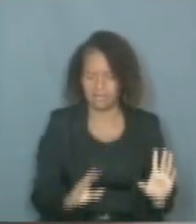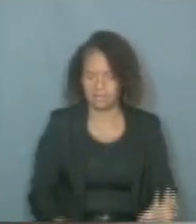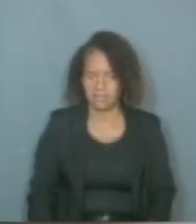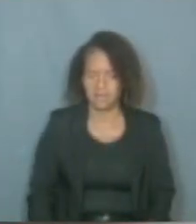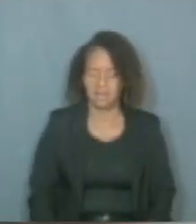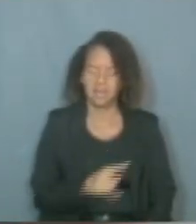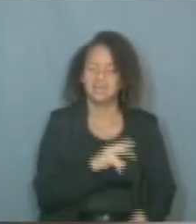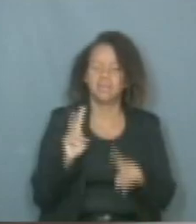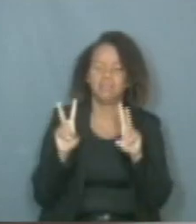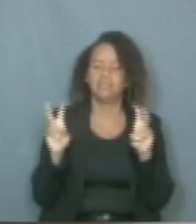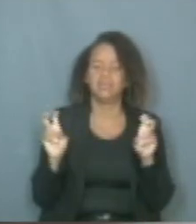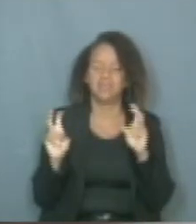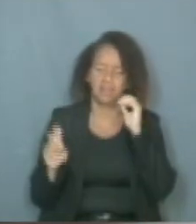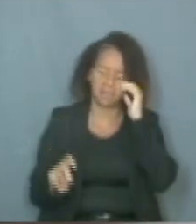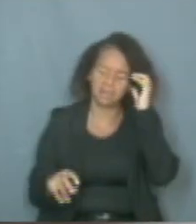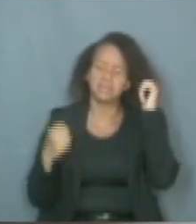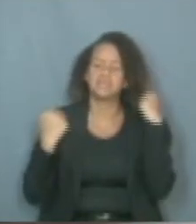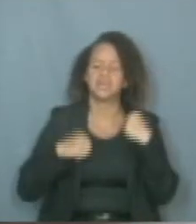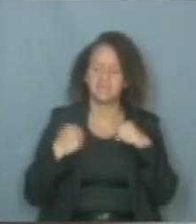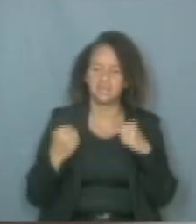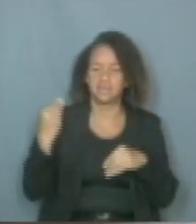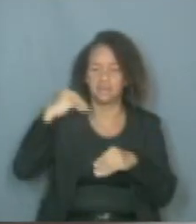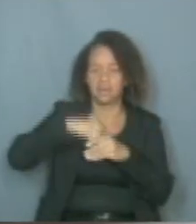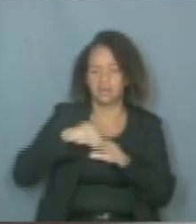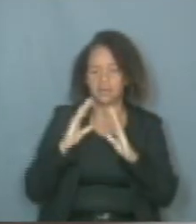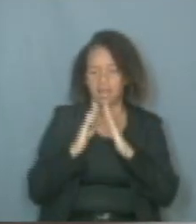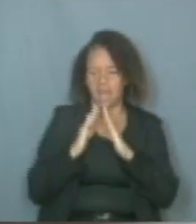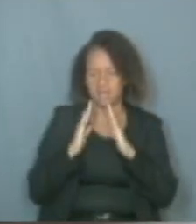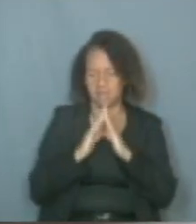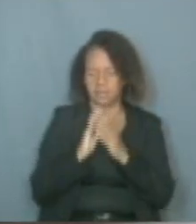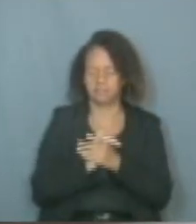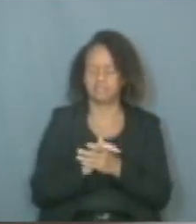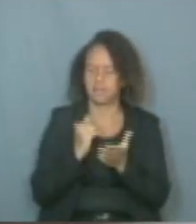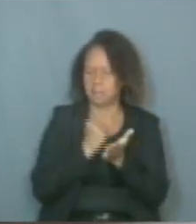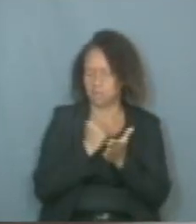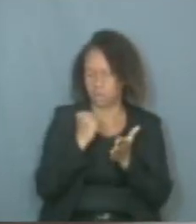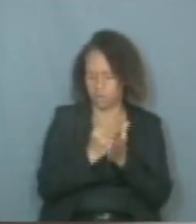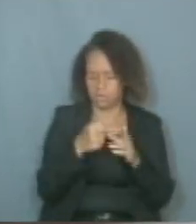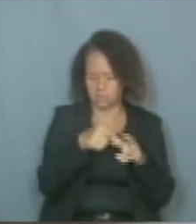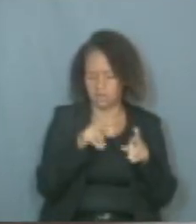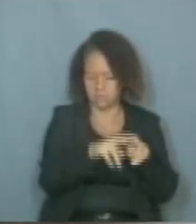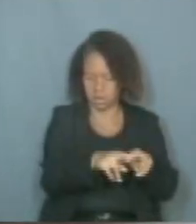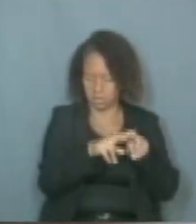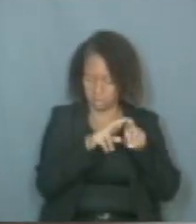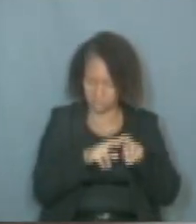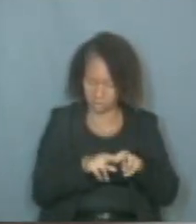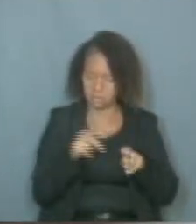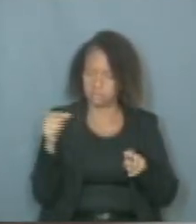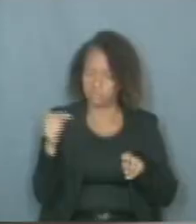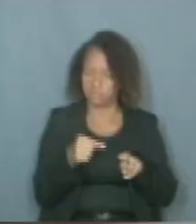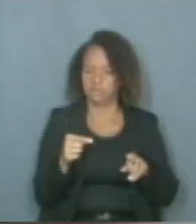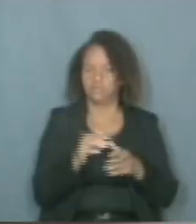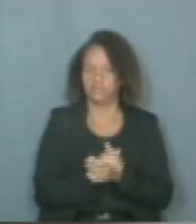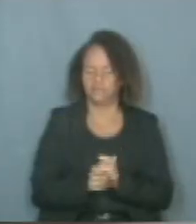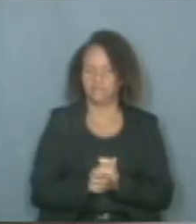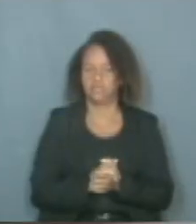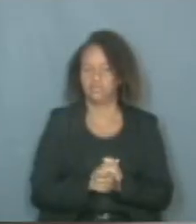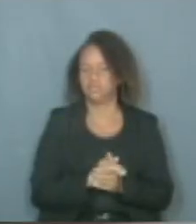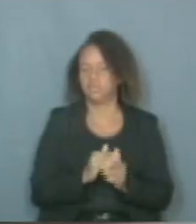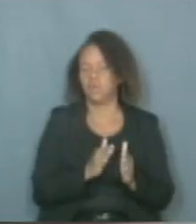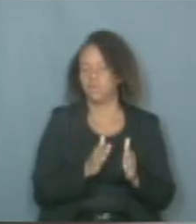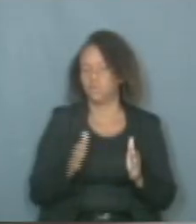Esse é um tema que precisa estar na nossa casa. Nós protocolamos esse requerimento